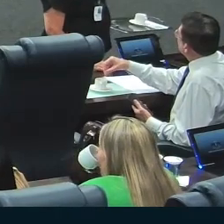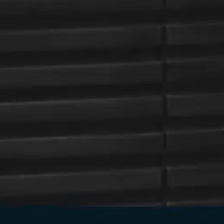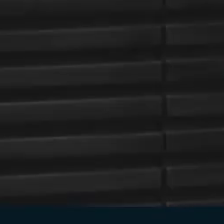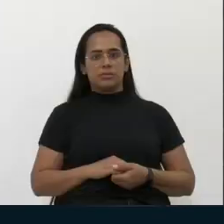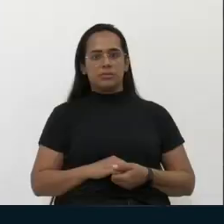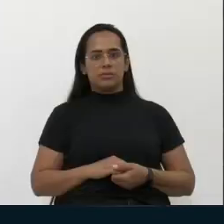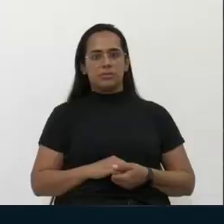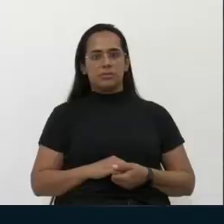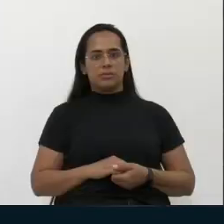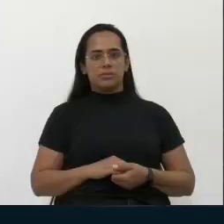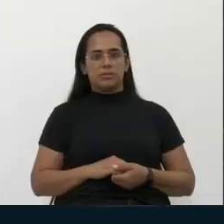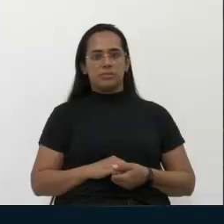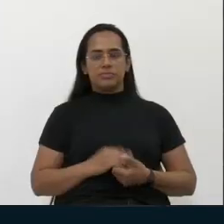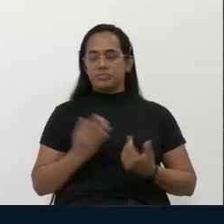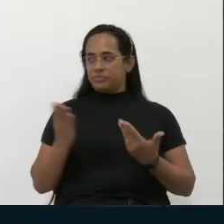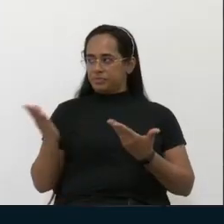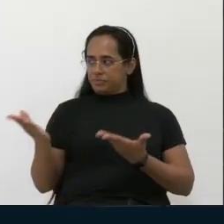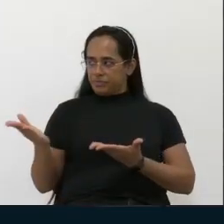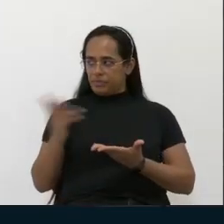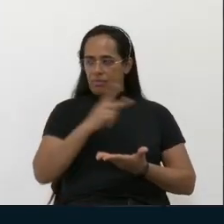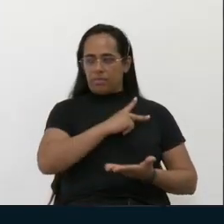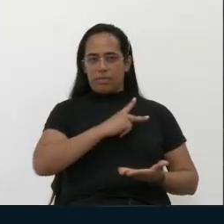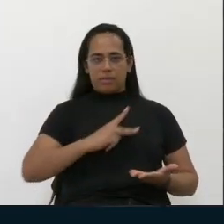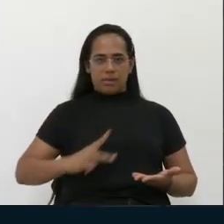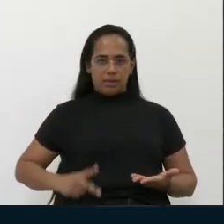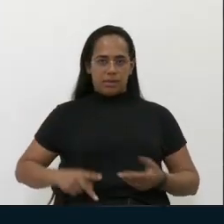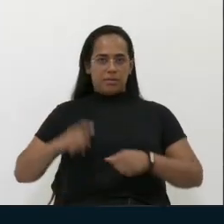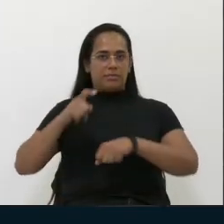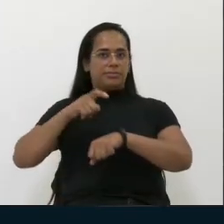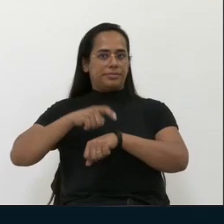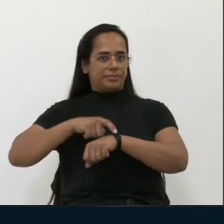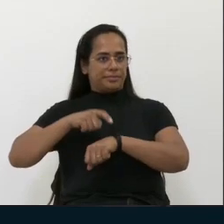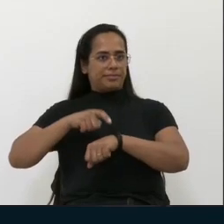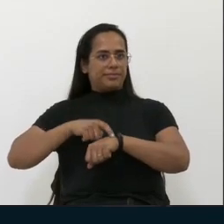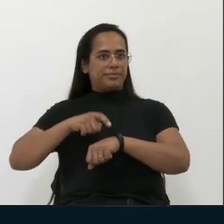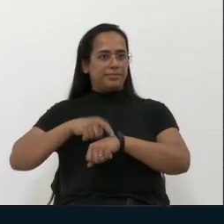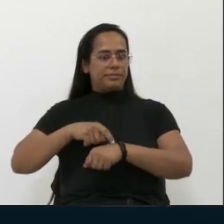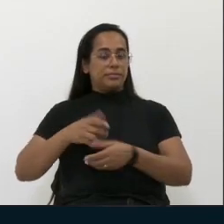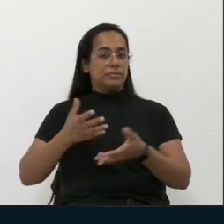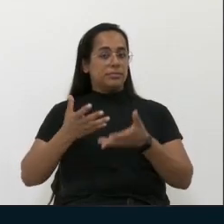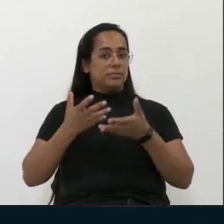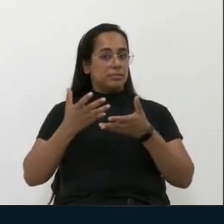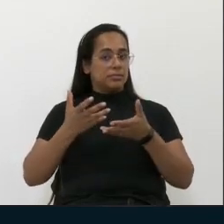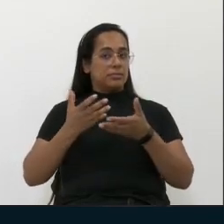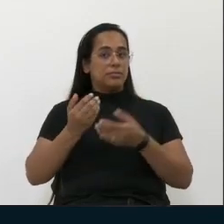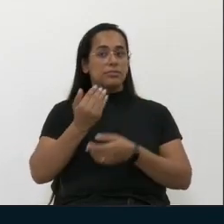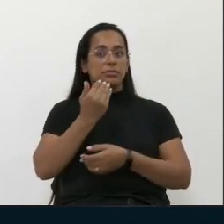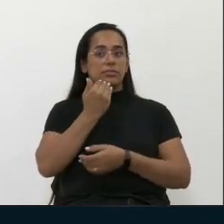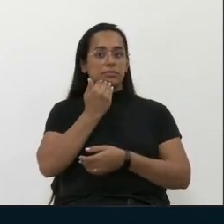Senhor presidente, nesse momento eu gostaria de pedir